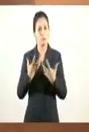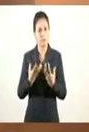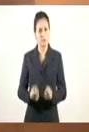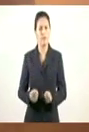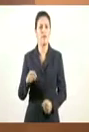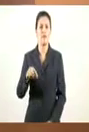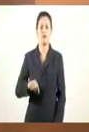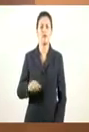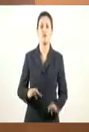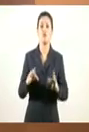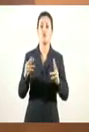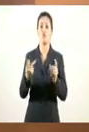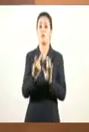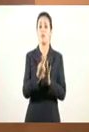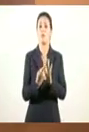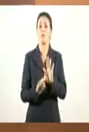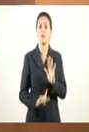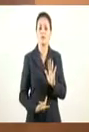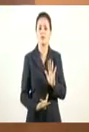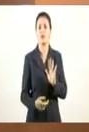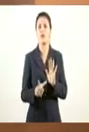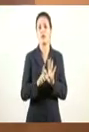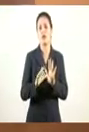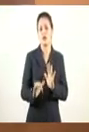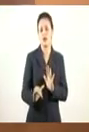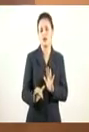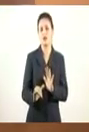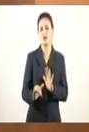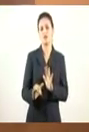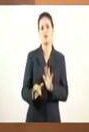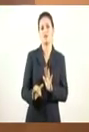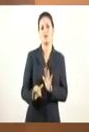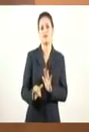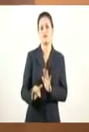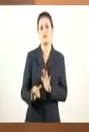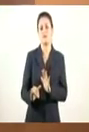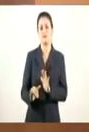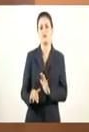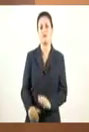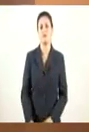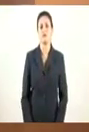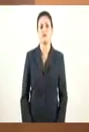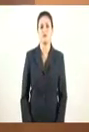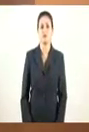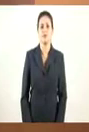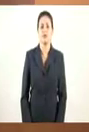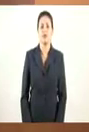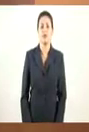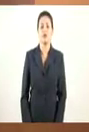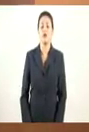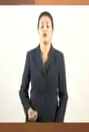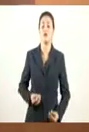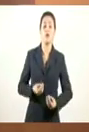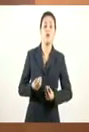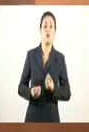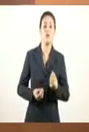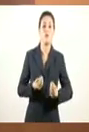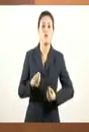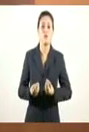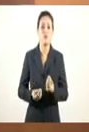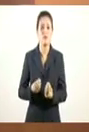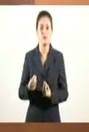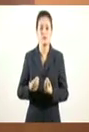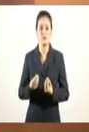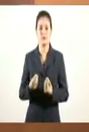os projetos de lei do Executivo com grande impacto social. Então, é a nossa forma de